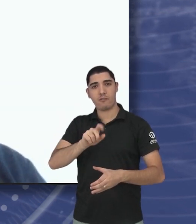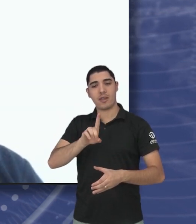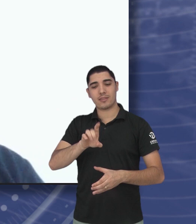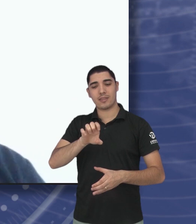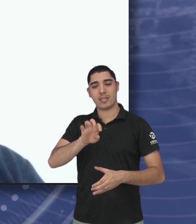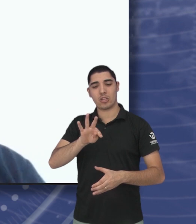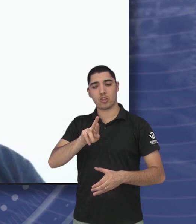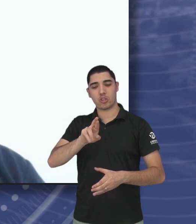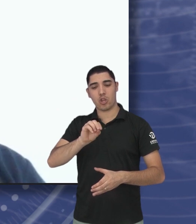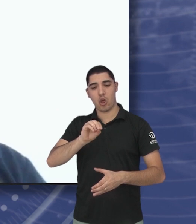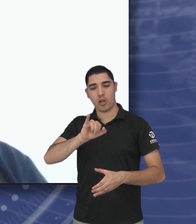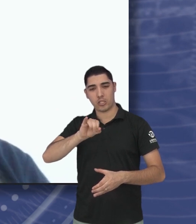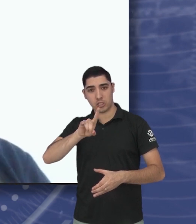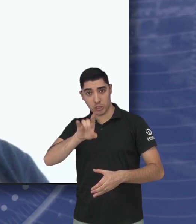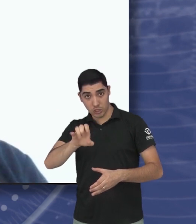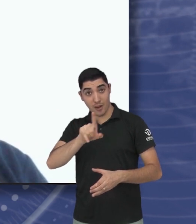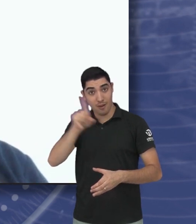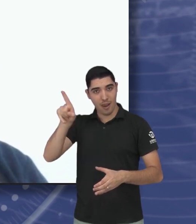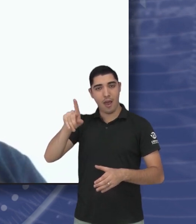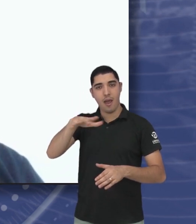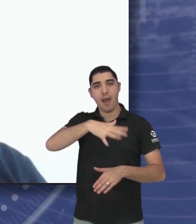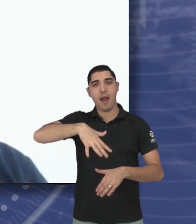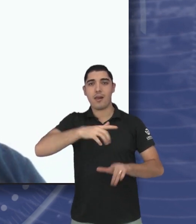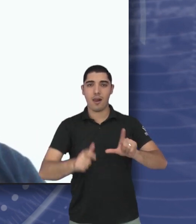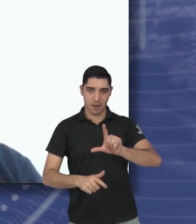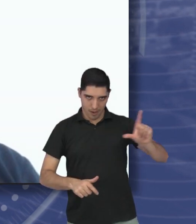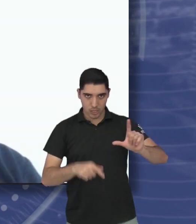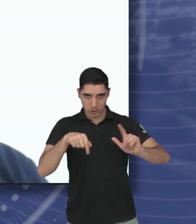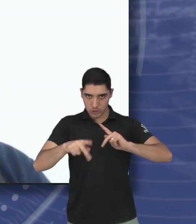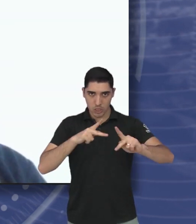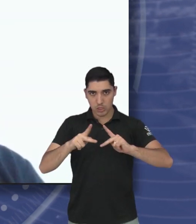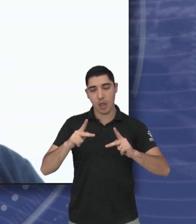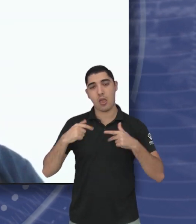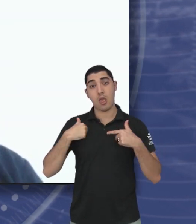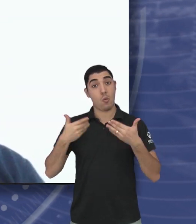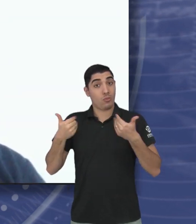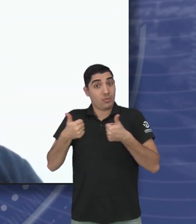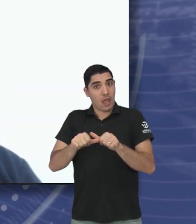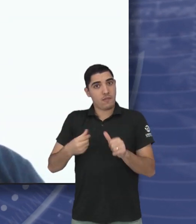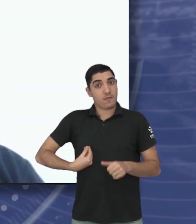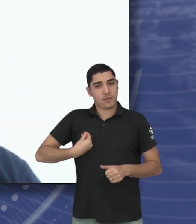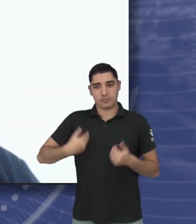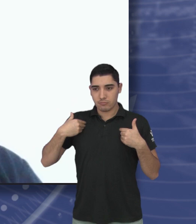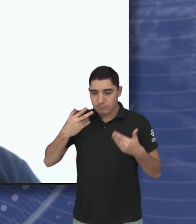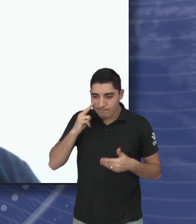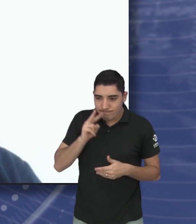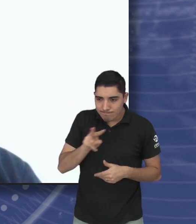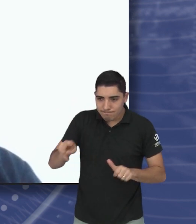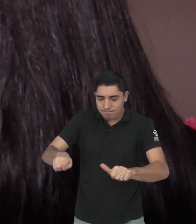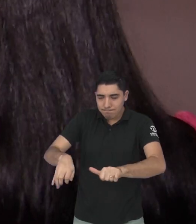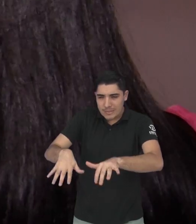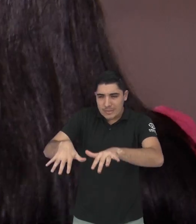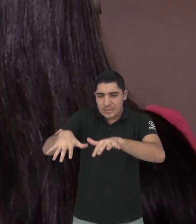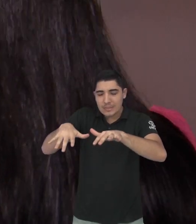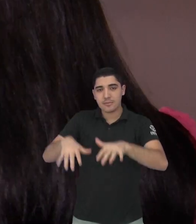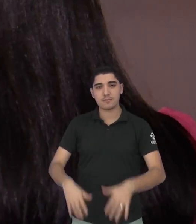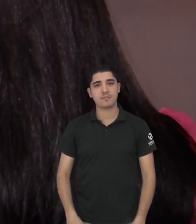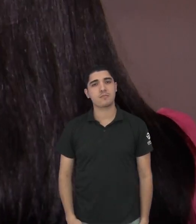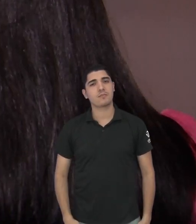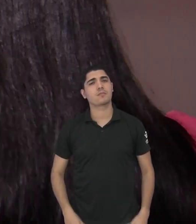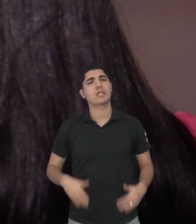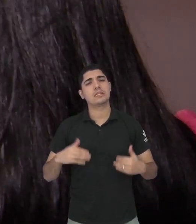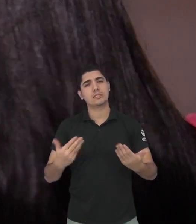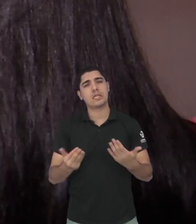que fica na Zona Leste. Esse eu presenciei, eu estava no momento da enxurrada. Atitudes como